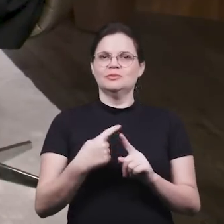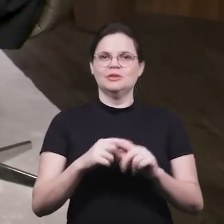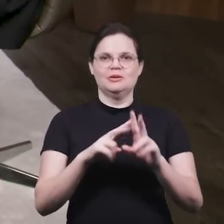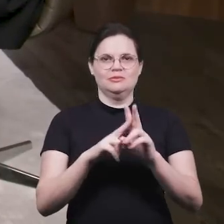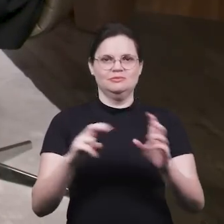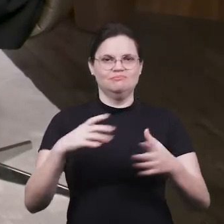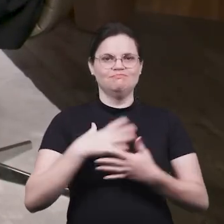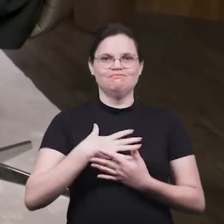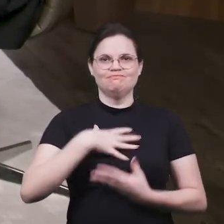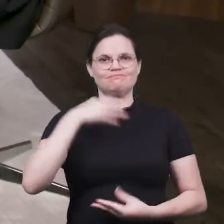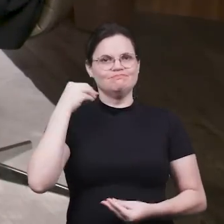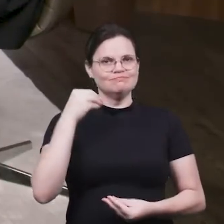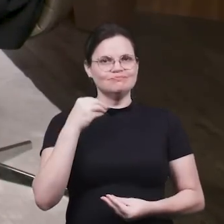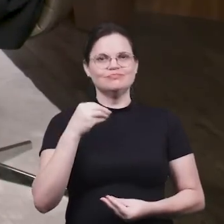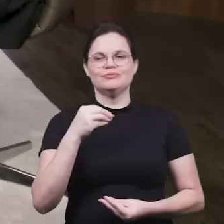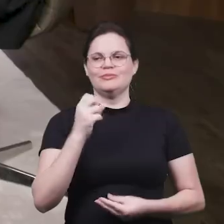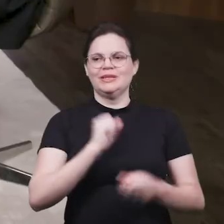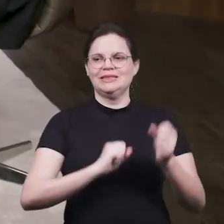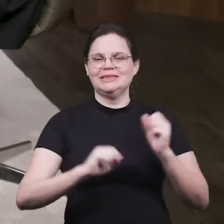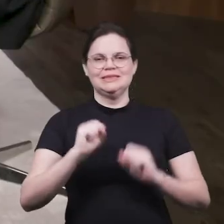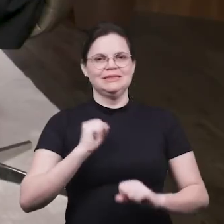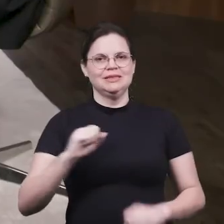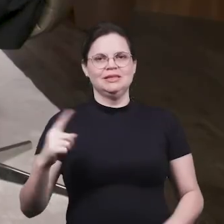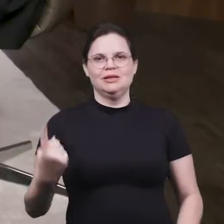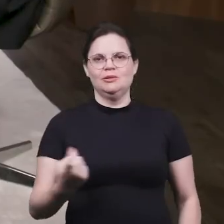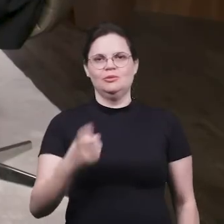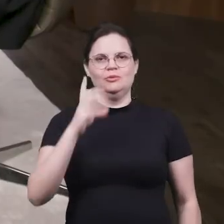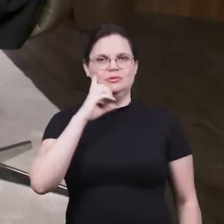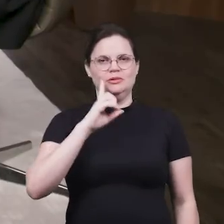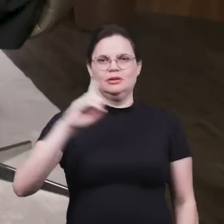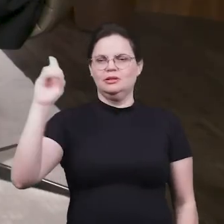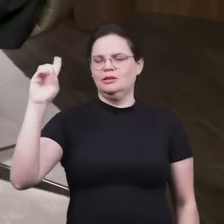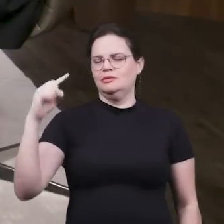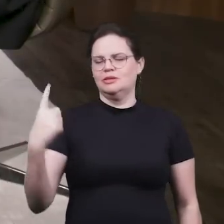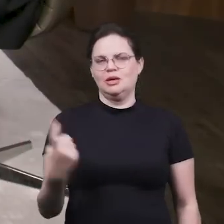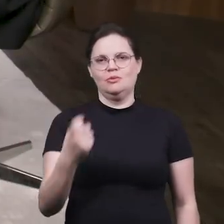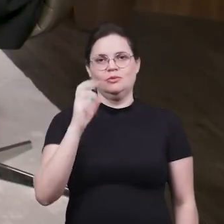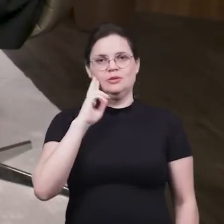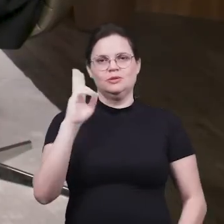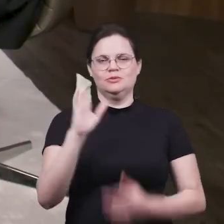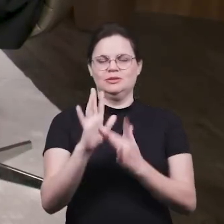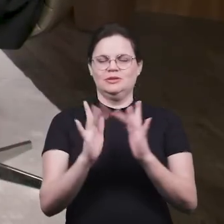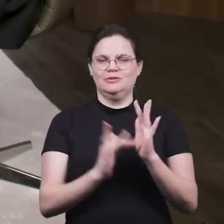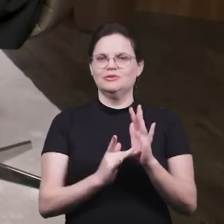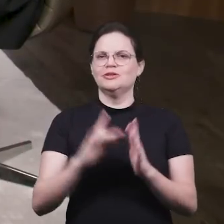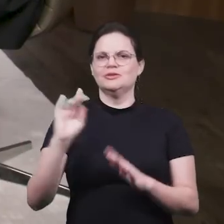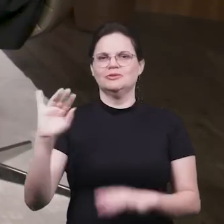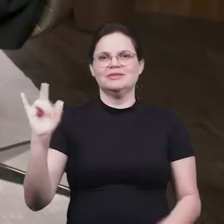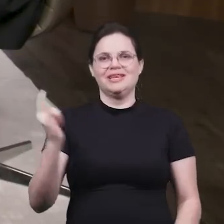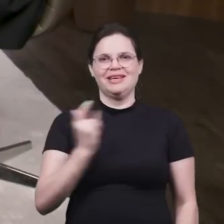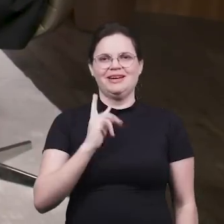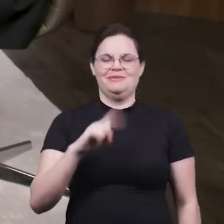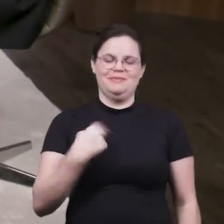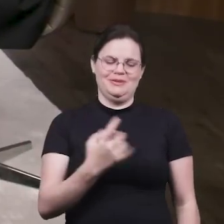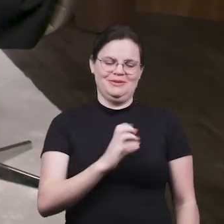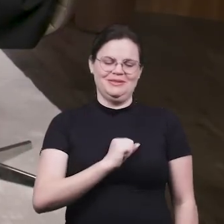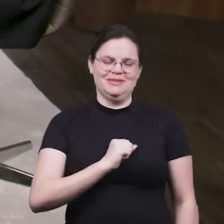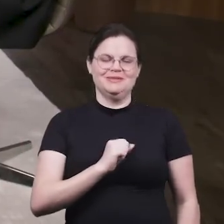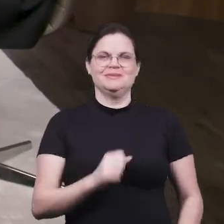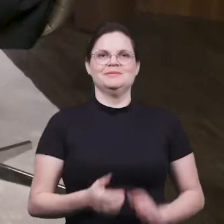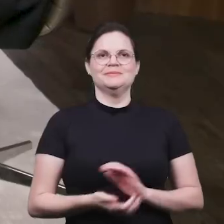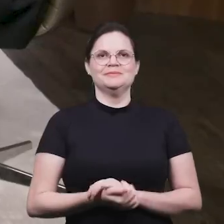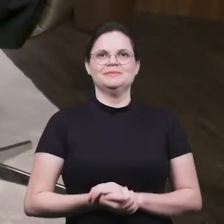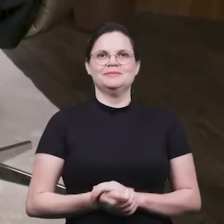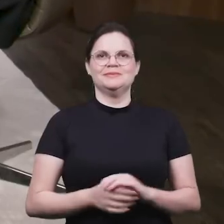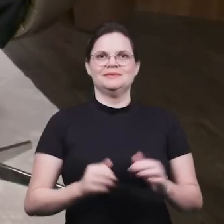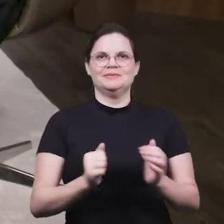a resposta da alma é só é uma, o né? amado da alma, que é o Senhor Jesus. Deus. Louvado seja o nome do Senhor.